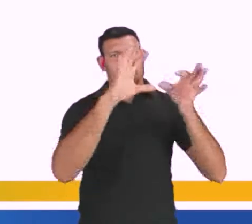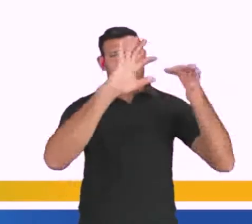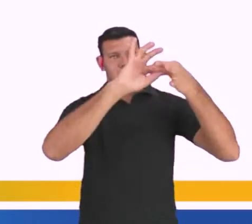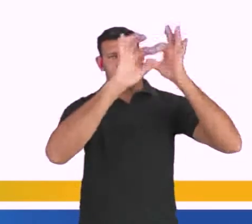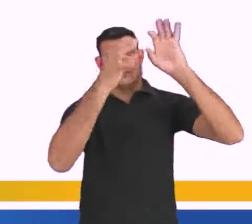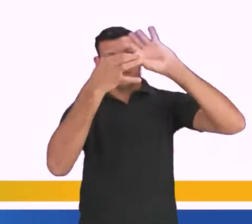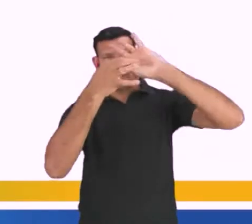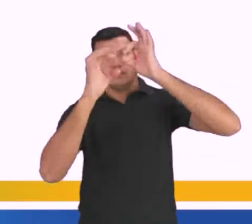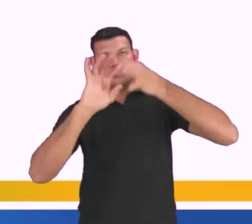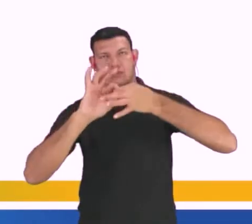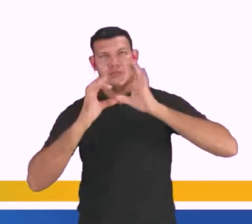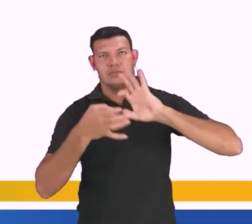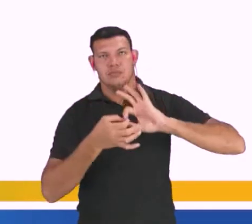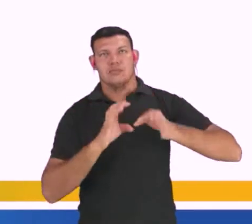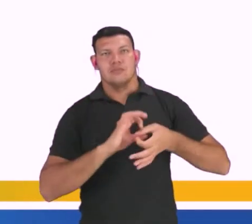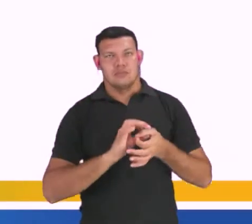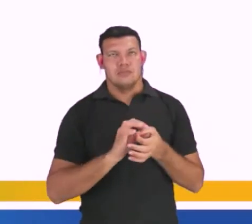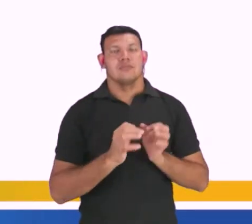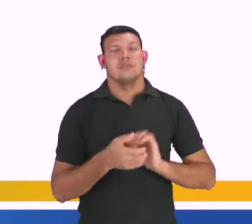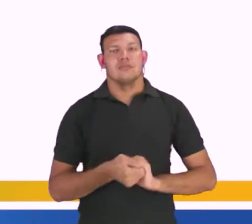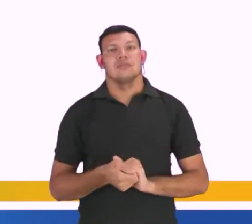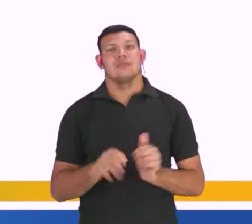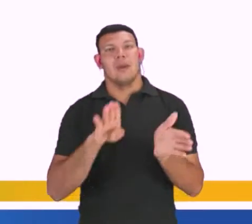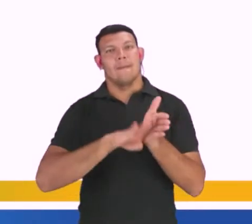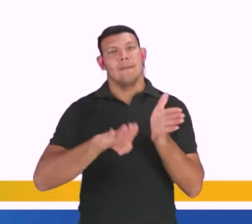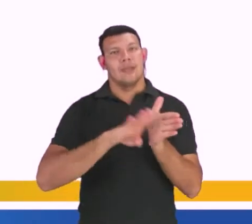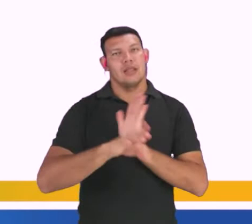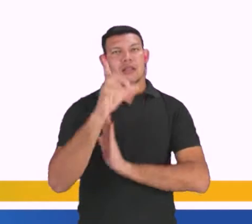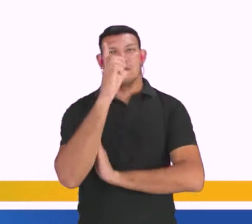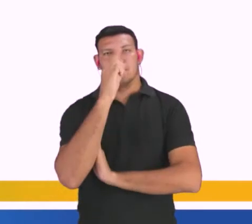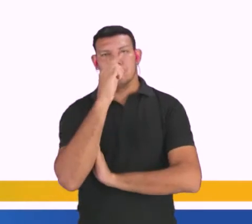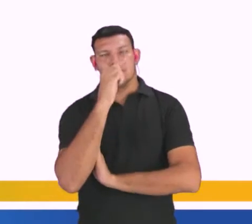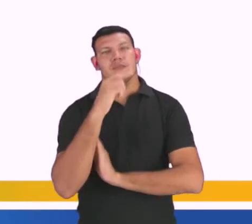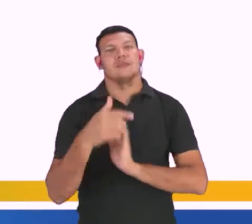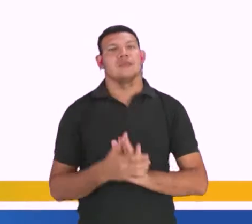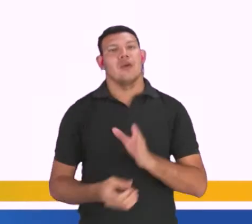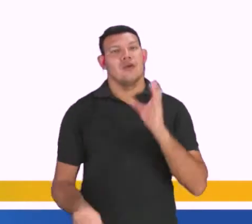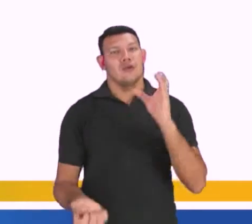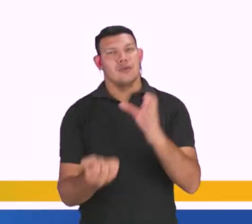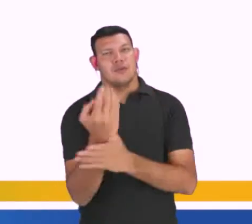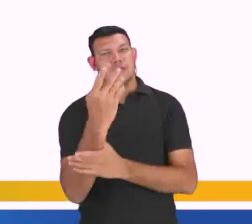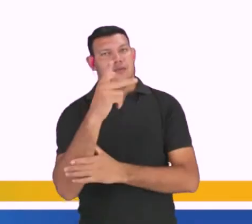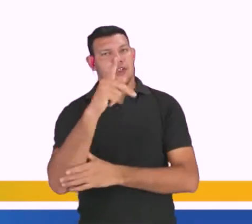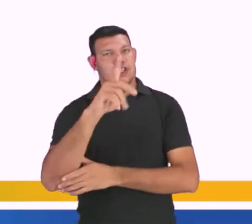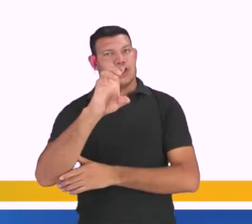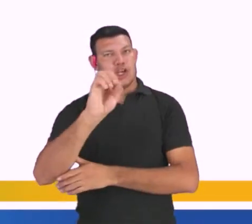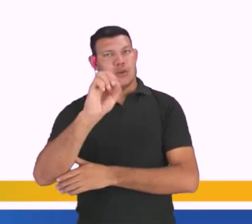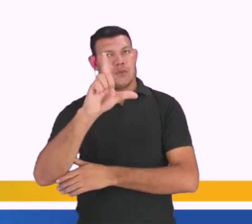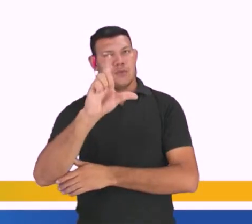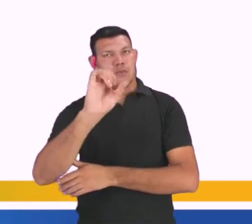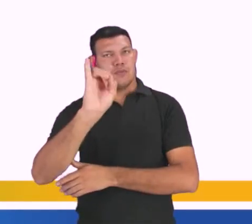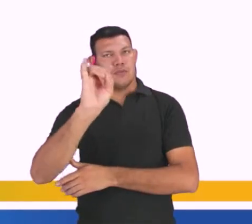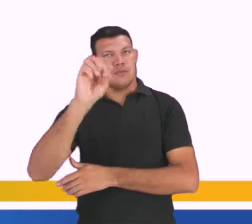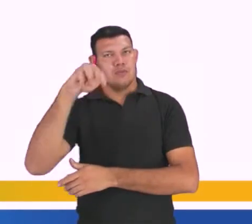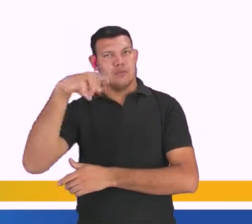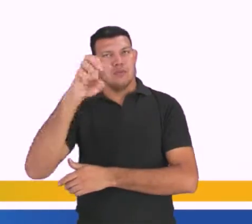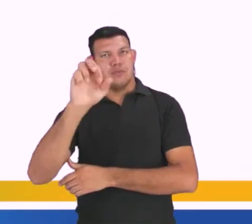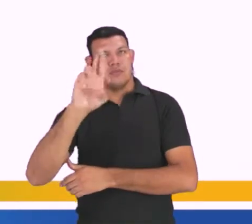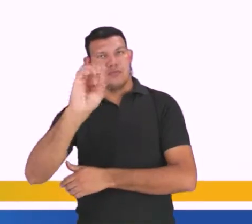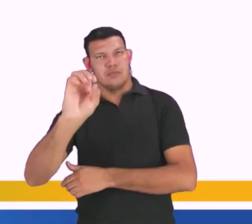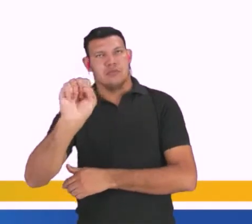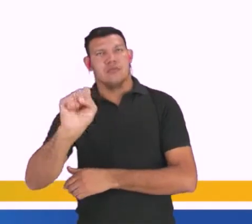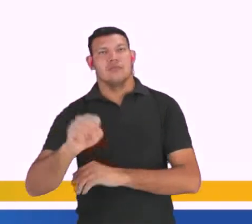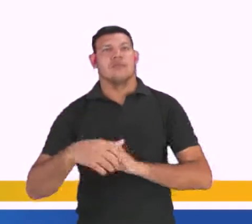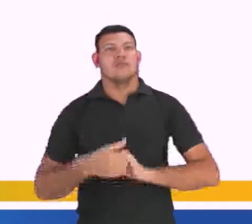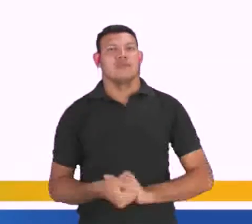ligações na liberação de água e vai formar polímeros, né? De cadeias, sequências de cadeias de